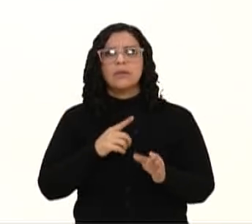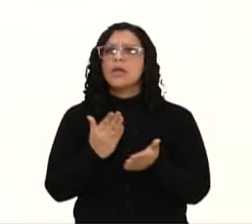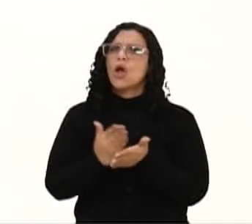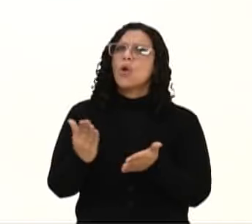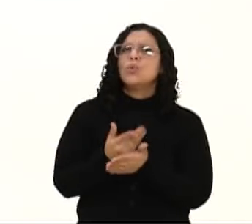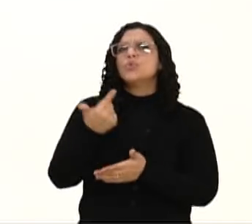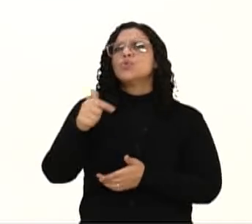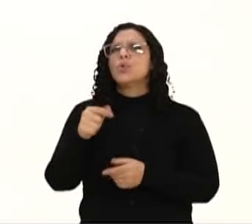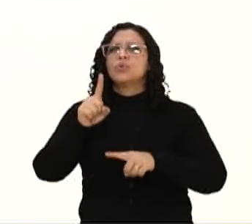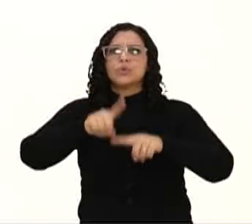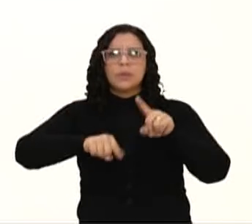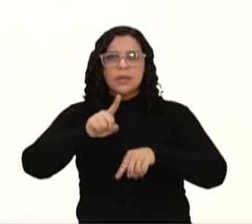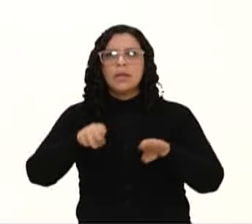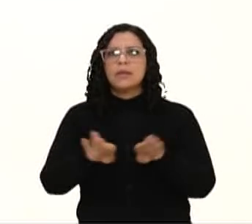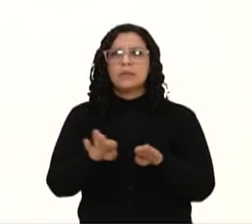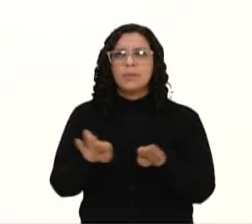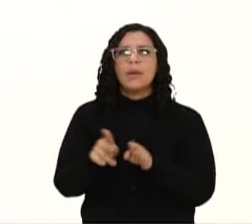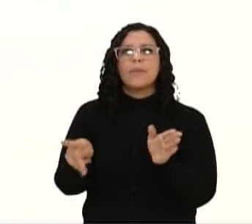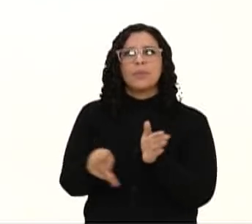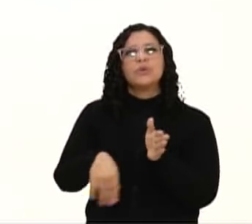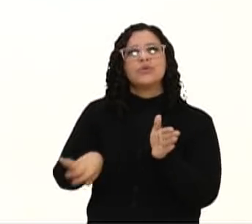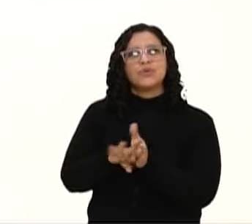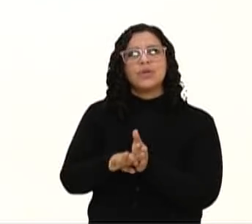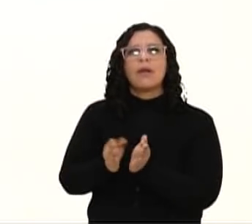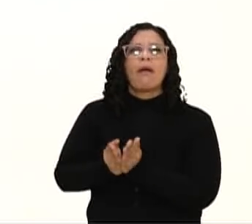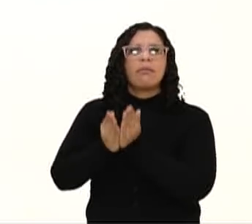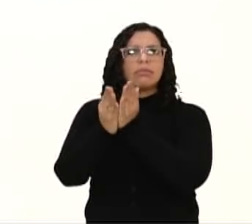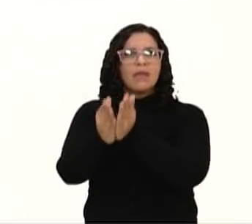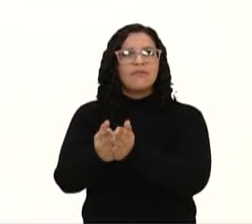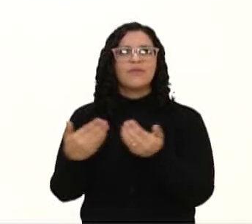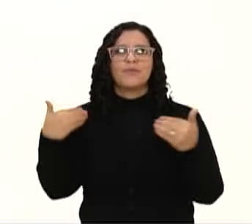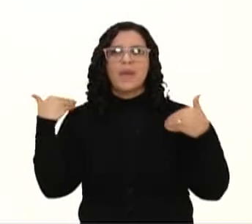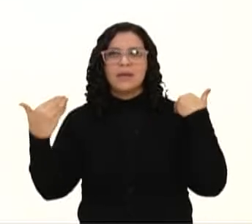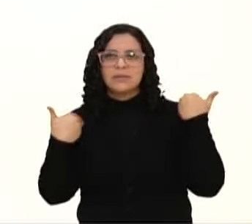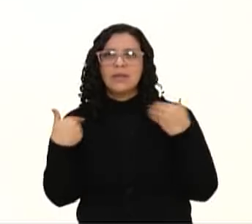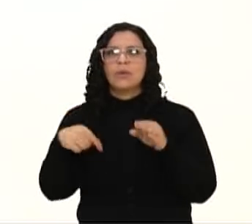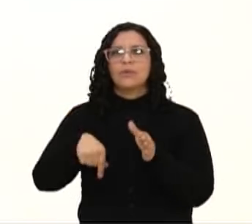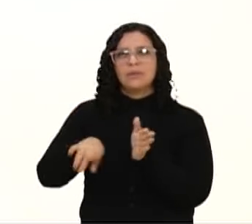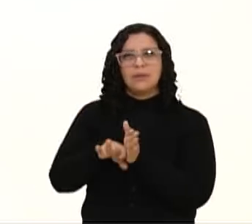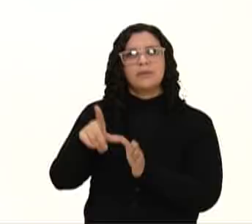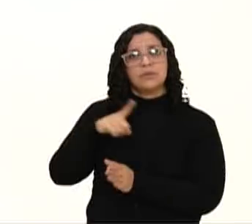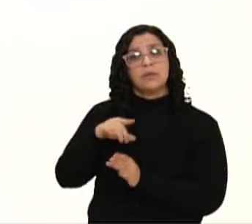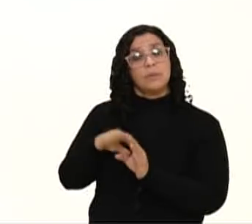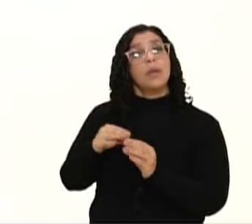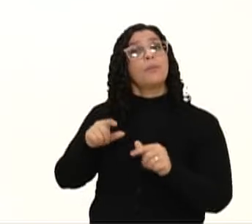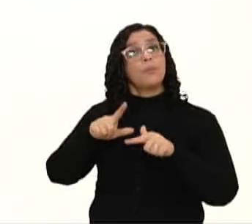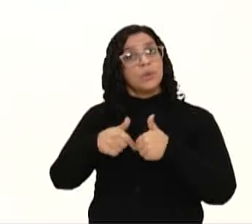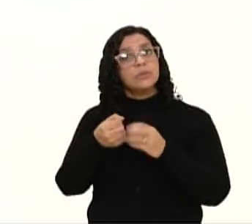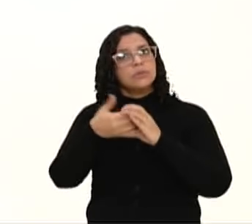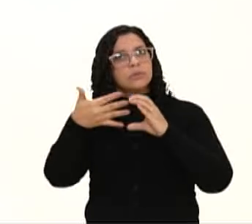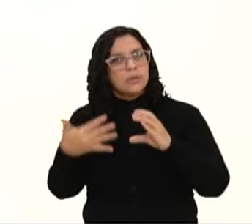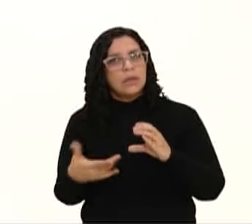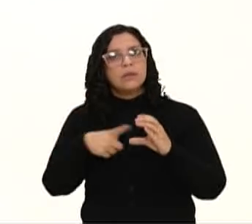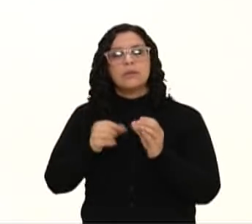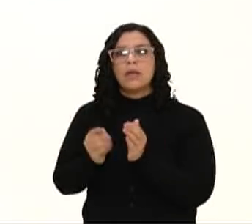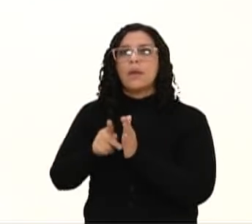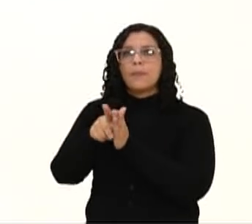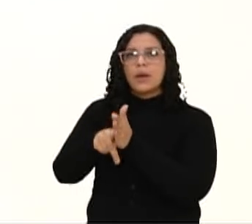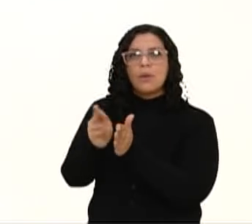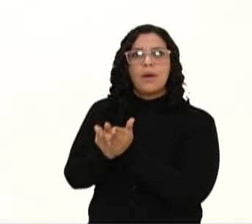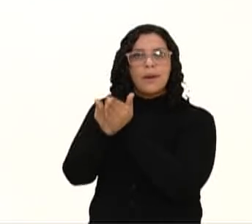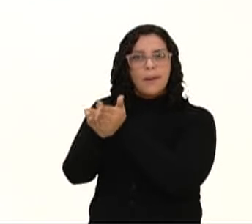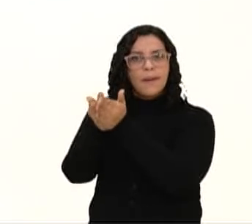outros tipos, né? Como os cruzeiros, enfim. E aí movimenta toda essa característica ali do porto,